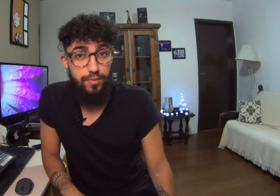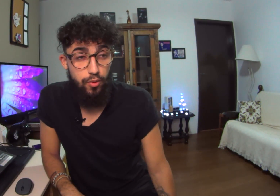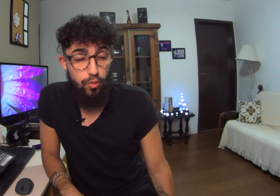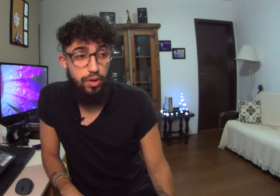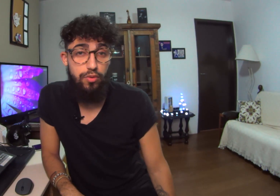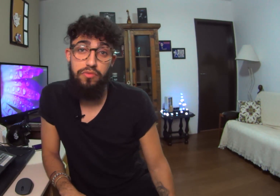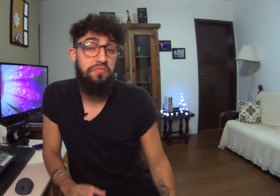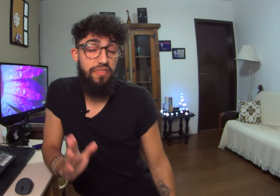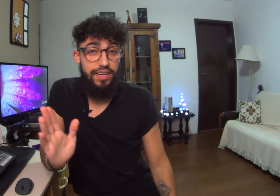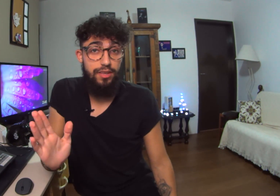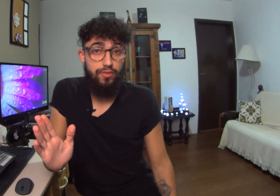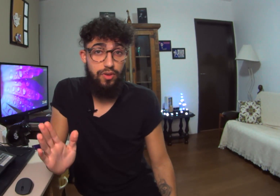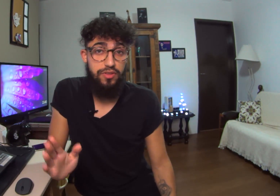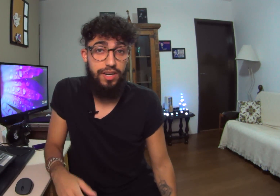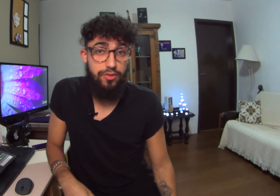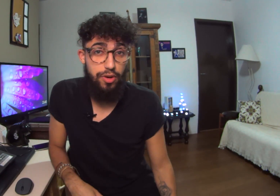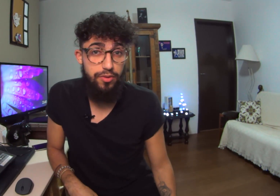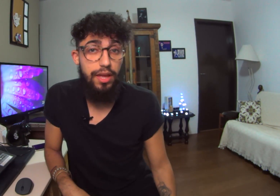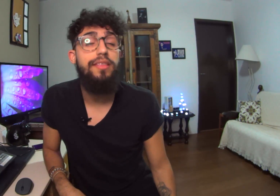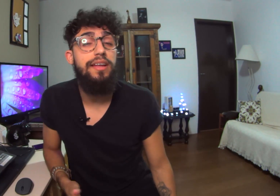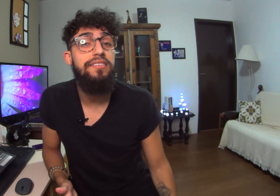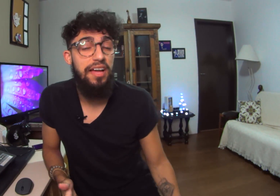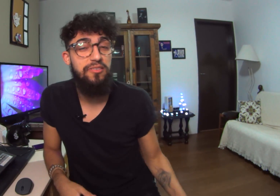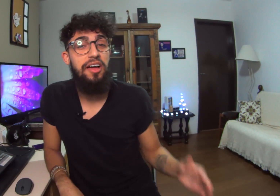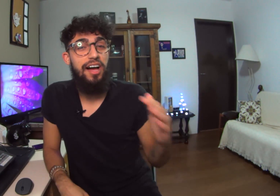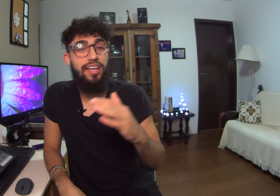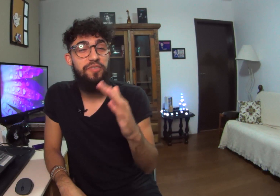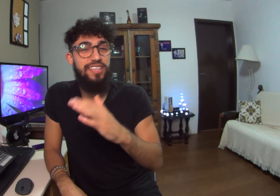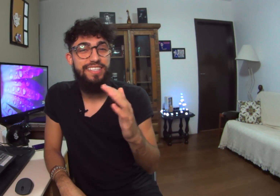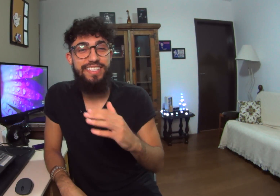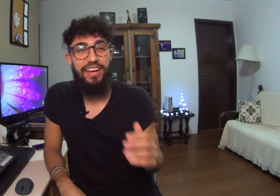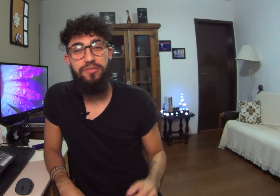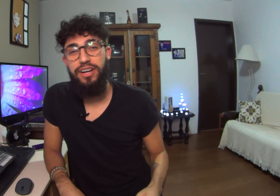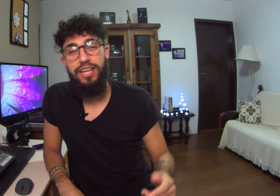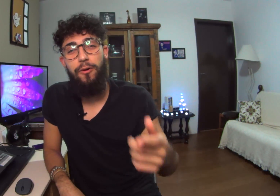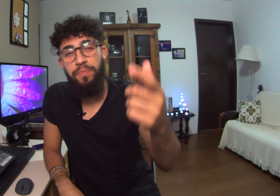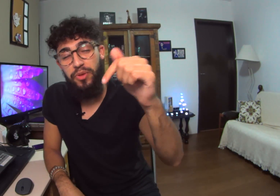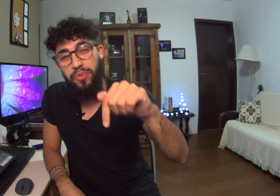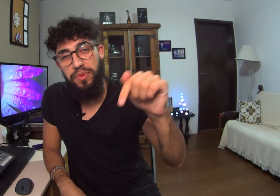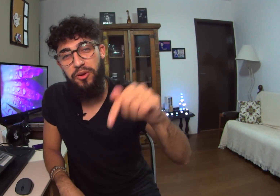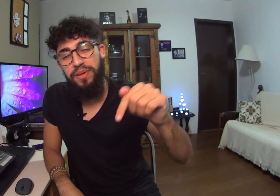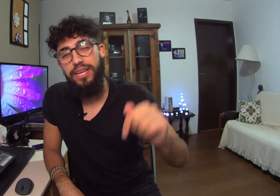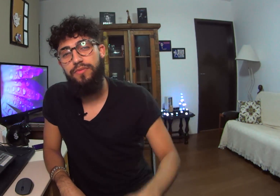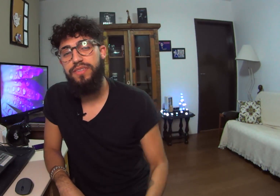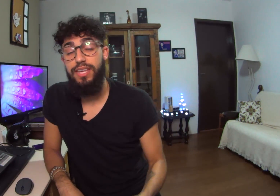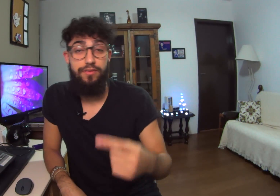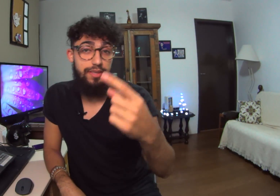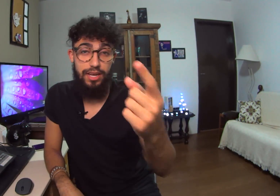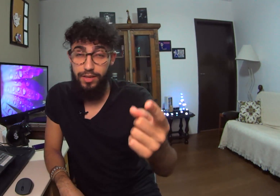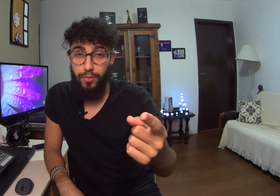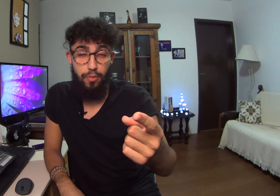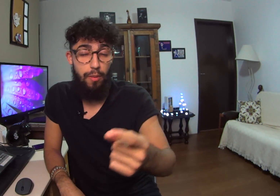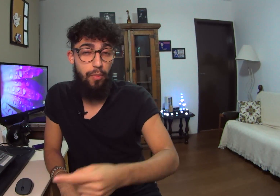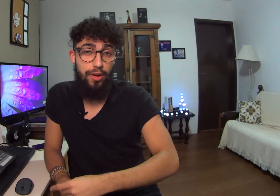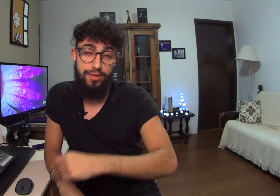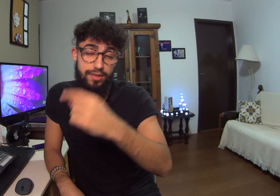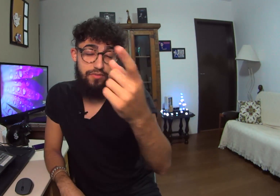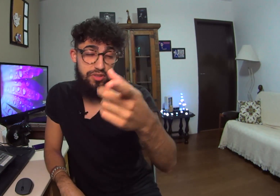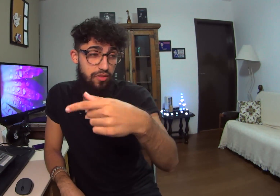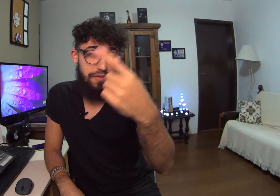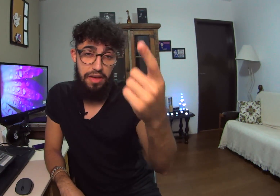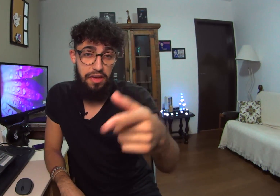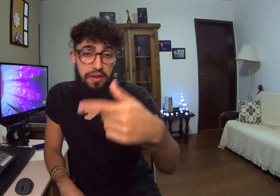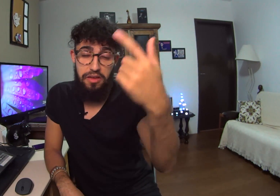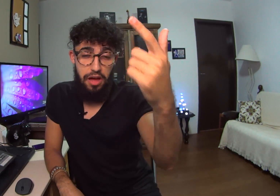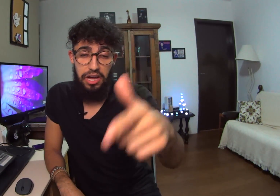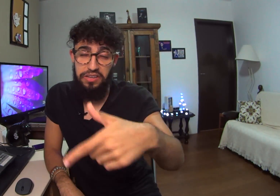interesse nesse meu conteúdo, vai que tem uns 2, 3 doidos, né, interessado. Aqui você se inscreve no canal. O primeiro comentário fixado vai ter link pro meu Apoia-se. Se